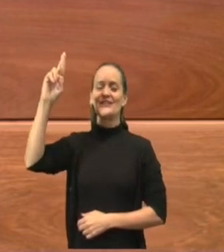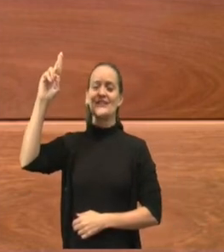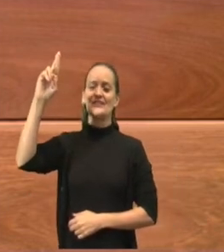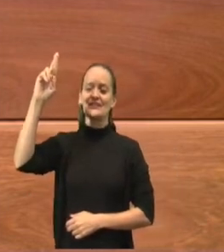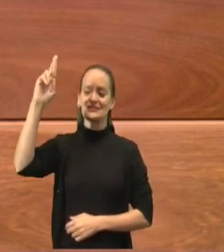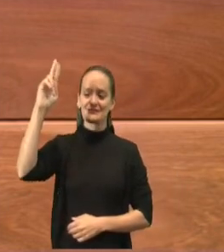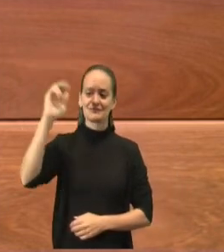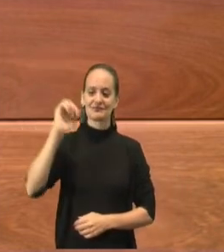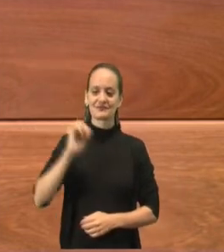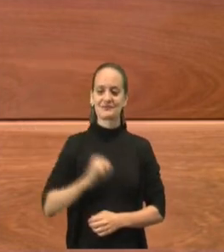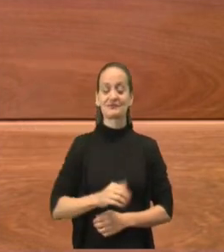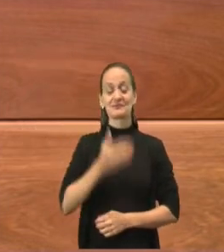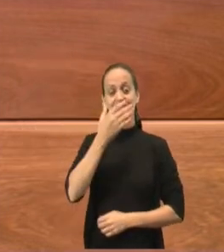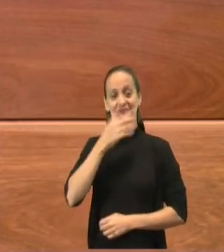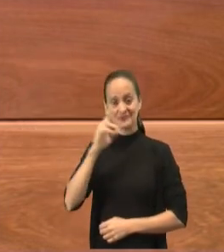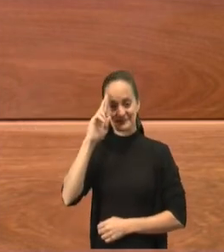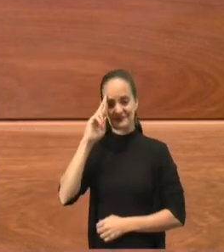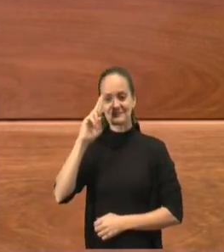Senhor,